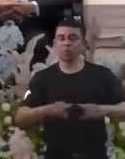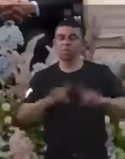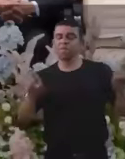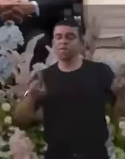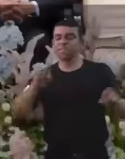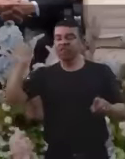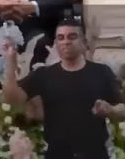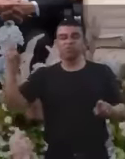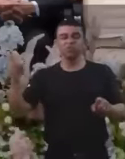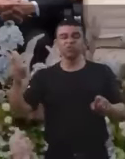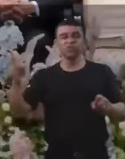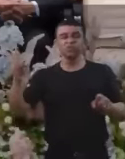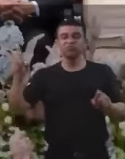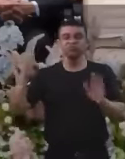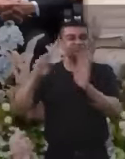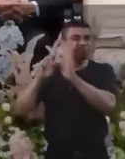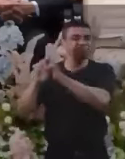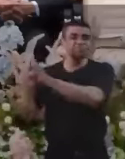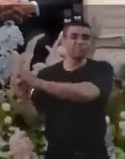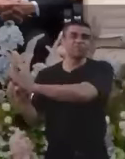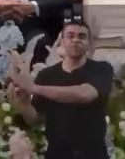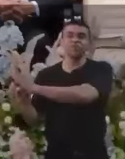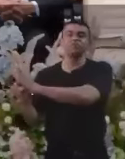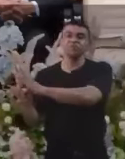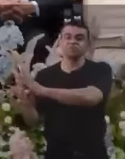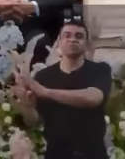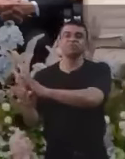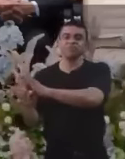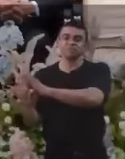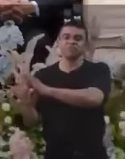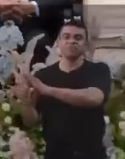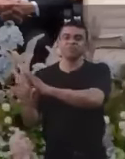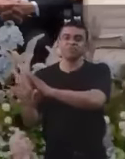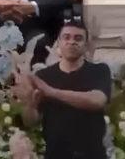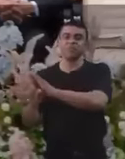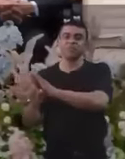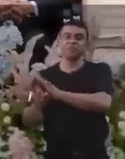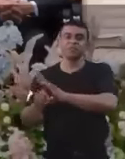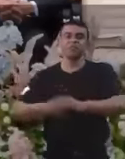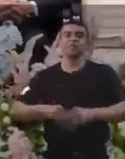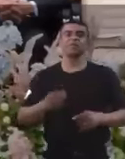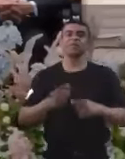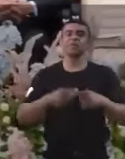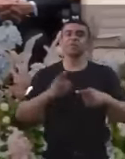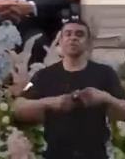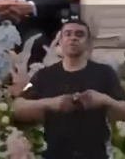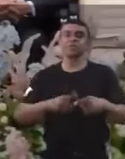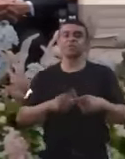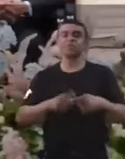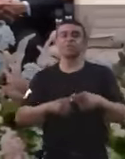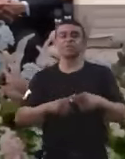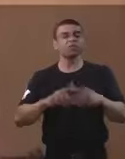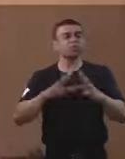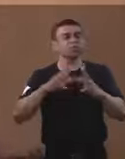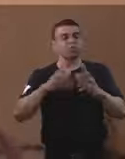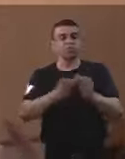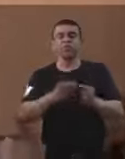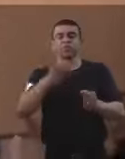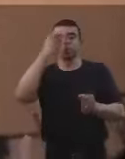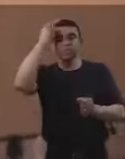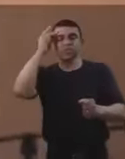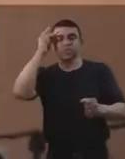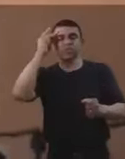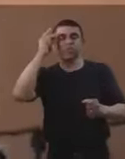Ainda tem os falsos profetas para alimentar a cobiça deles. Por quê? Porque todo viciado tem seus traficantes. Todo